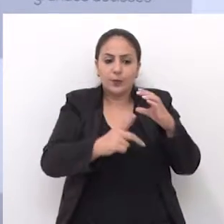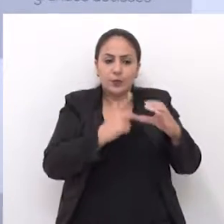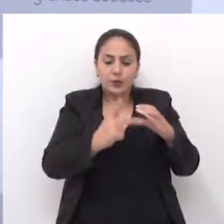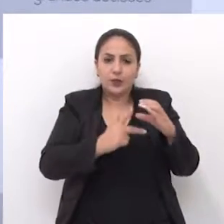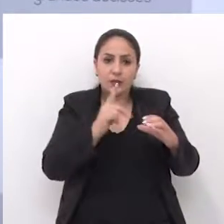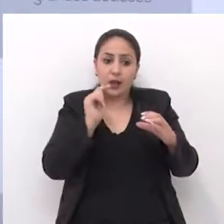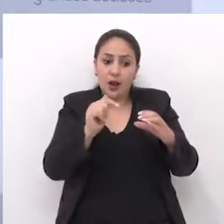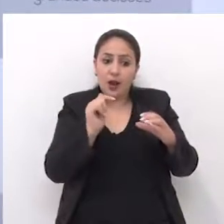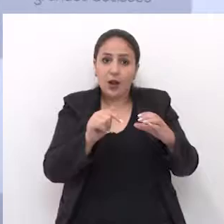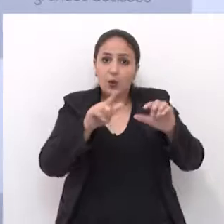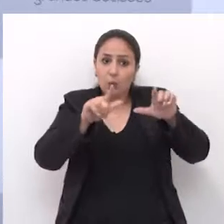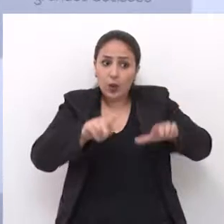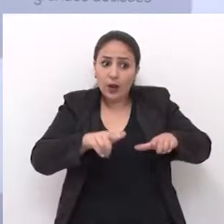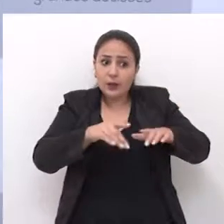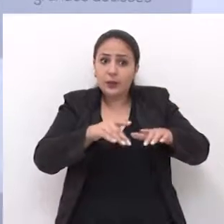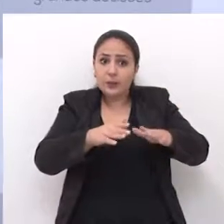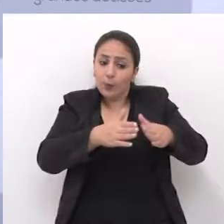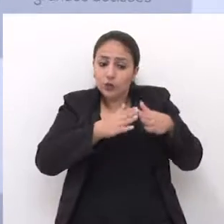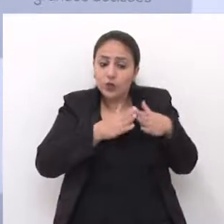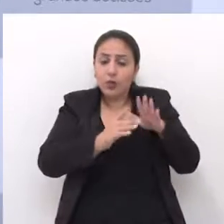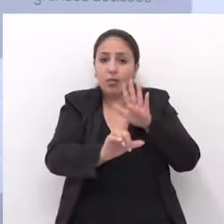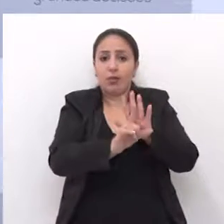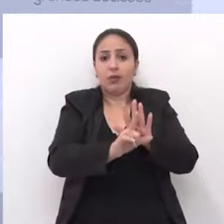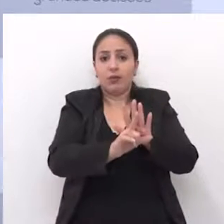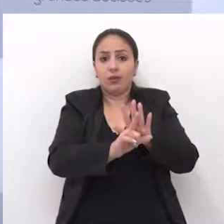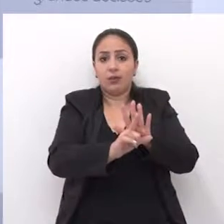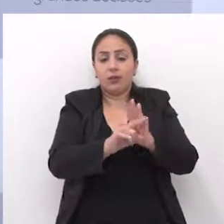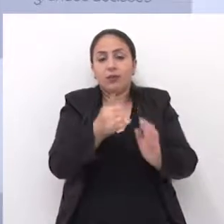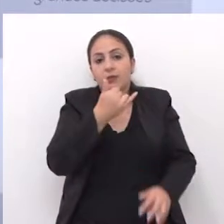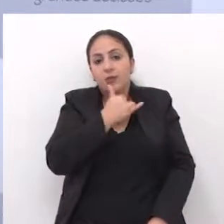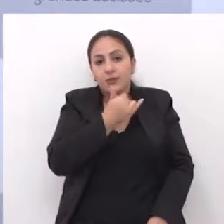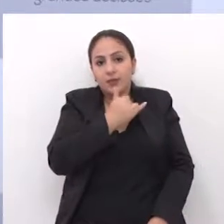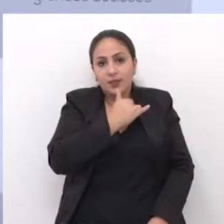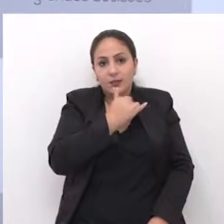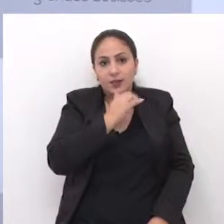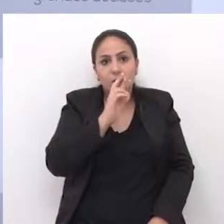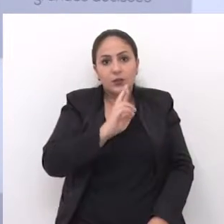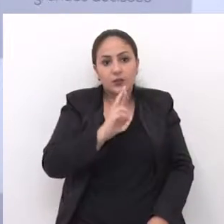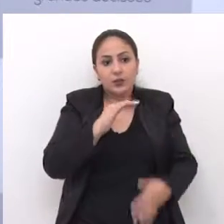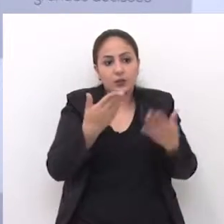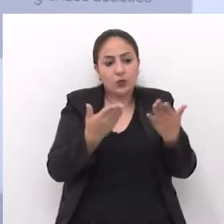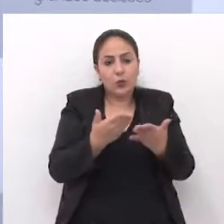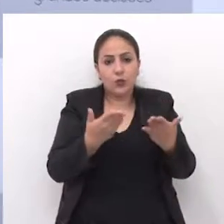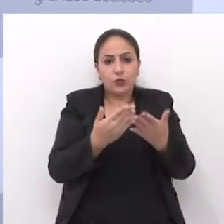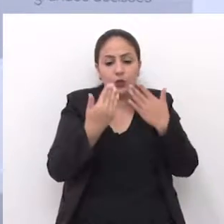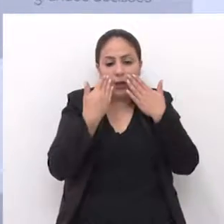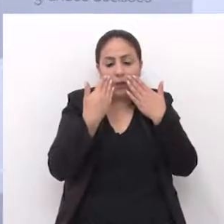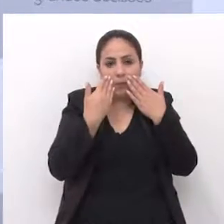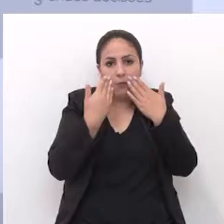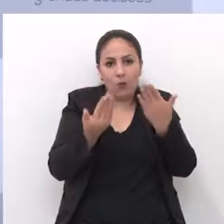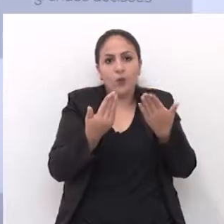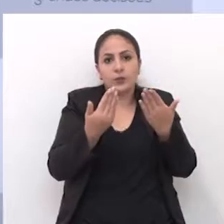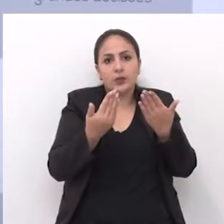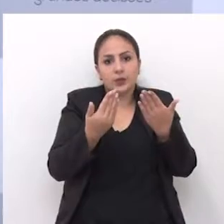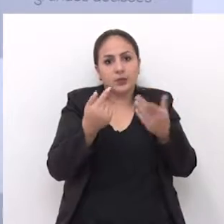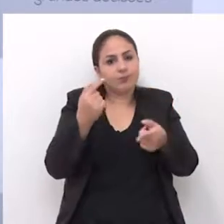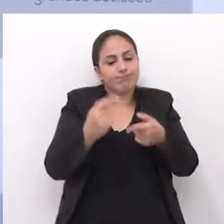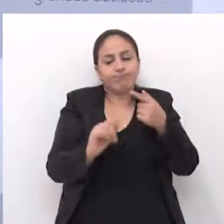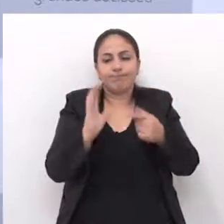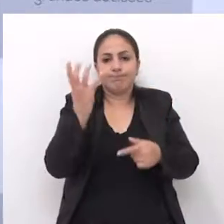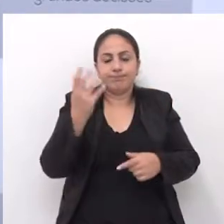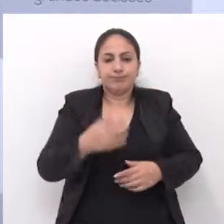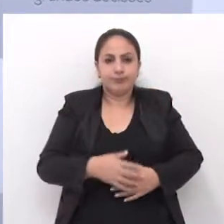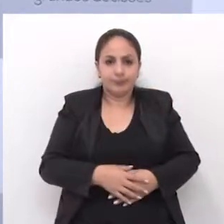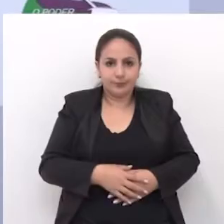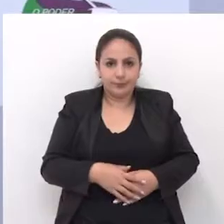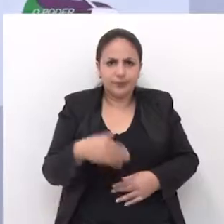ele tem que ser o guardião das leis municipais. E, infelizmente, o resultado de hoje me demonstra que não